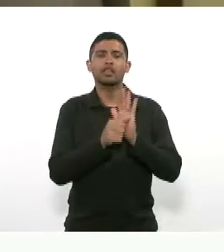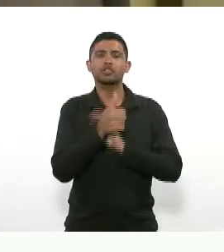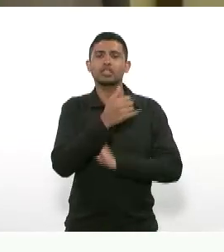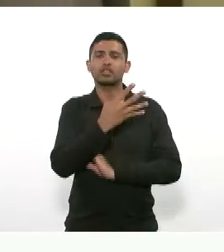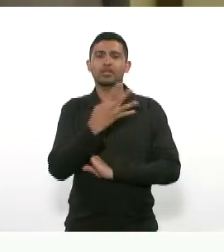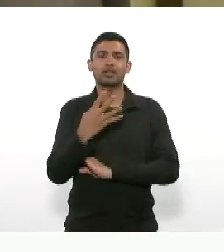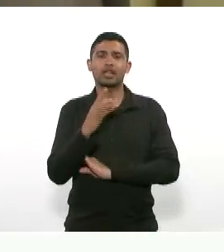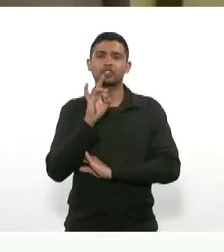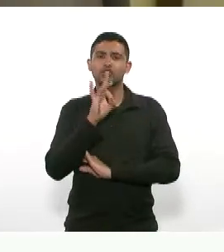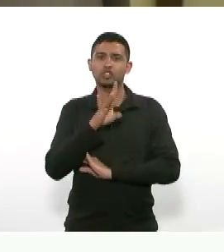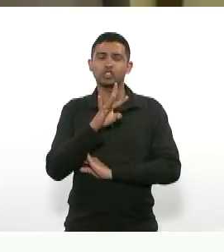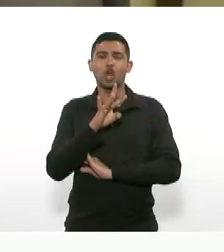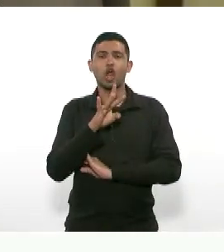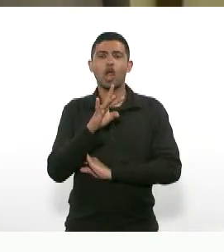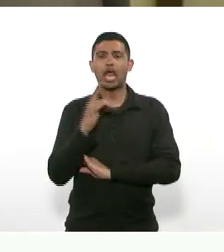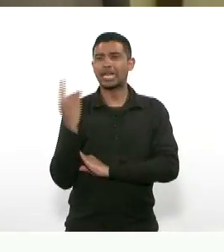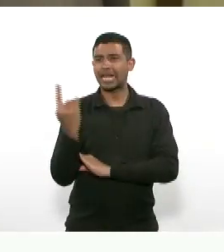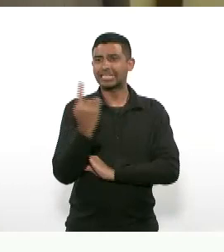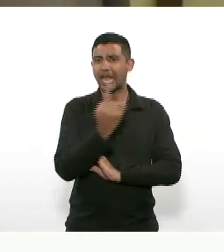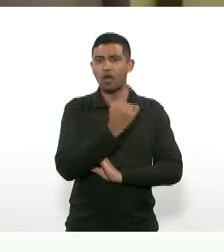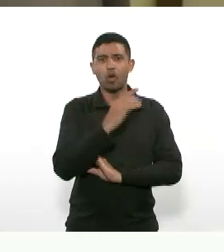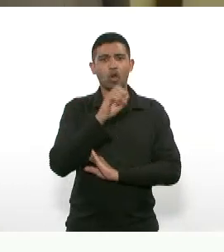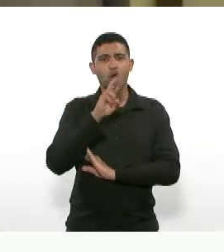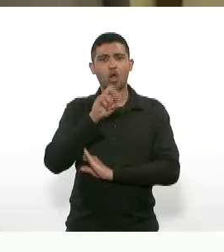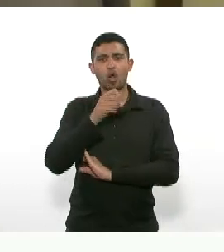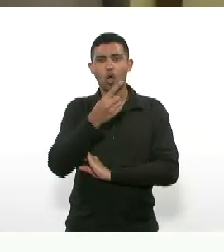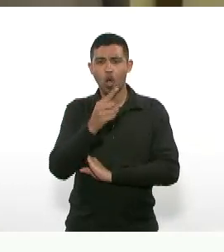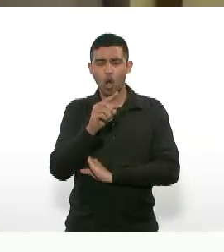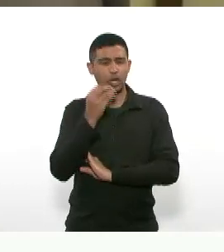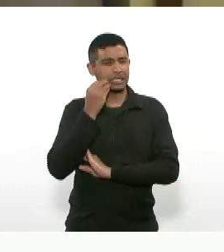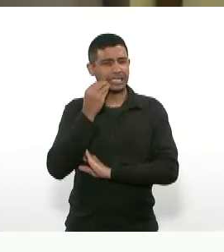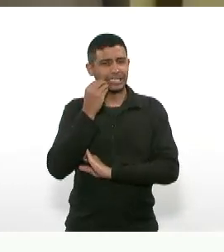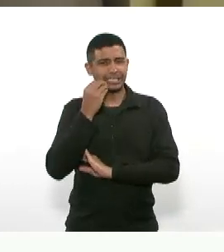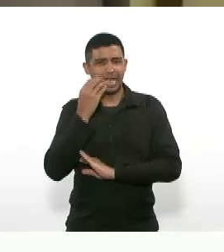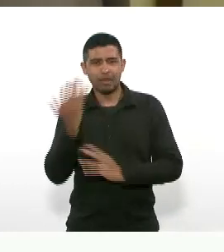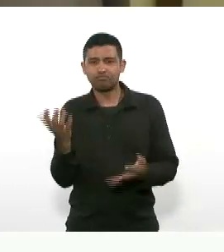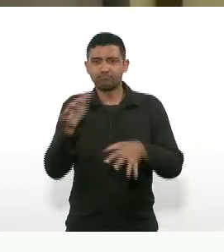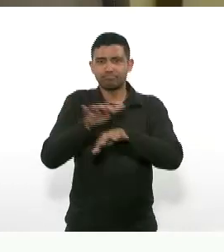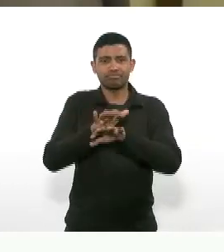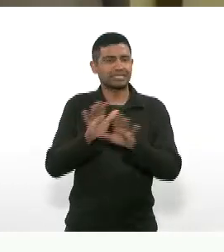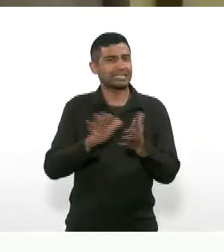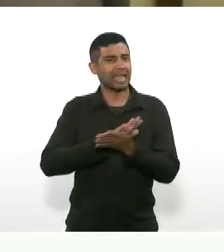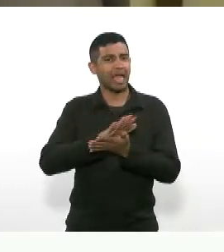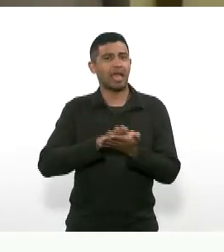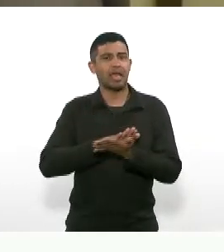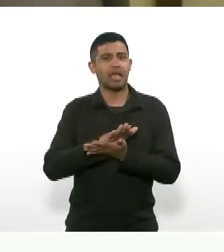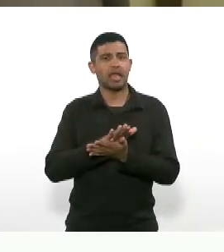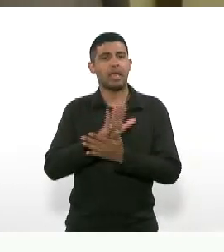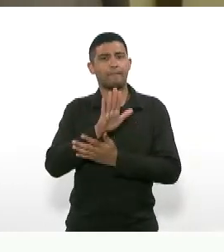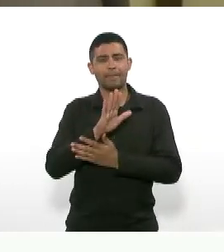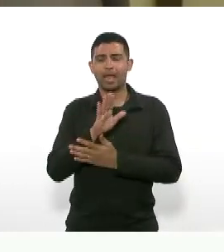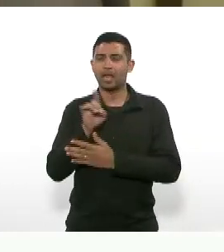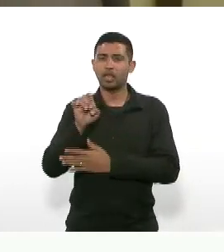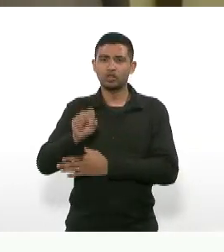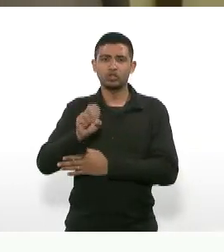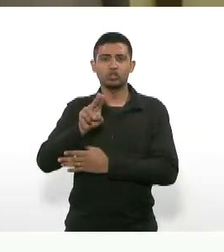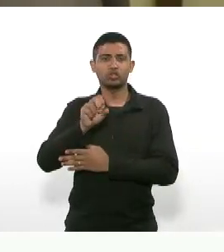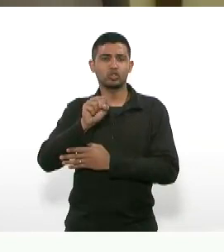órgãos separadamente e não buscou a forma de integrá-los. O que fez o SUSP, por se perceber